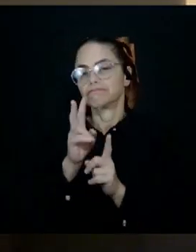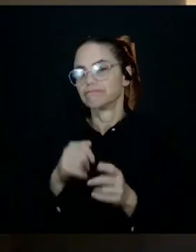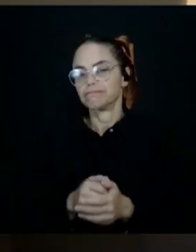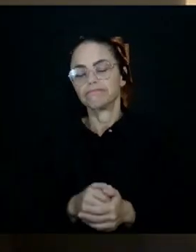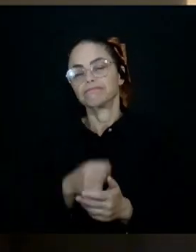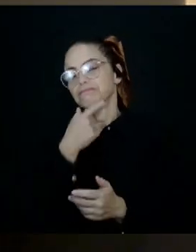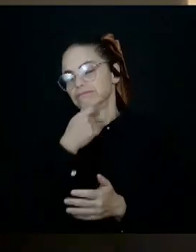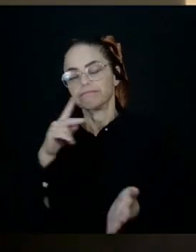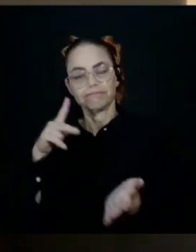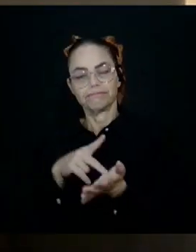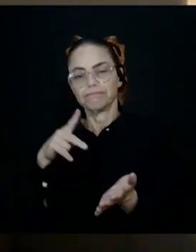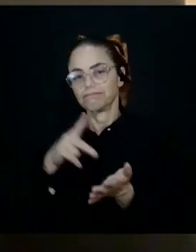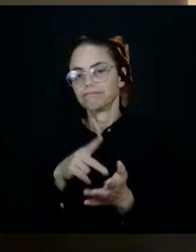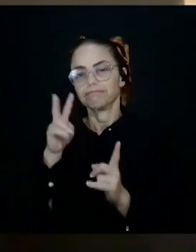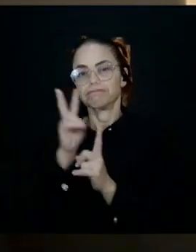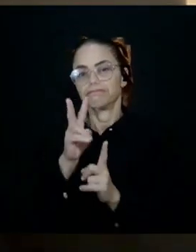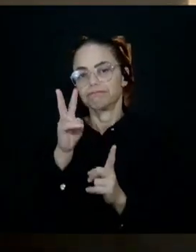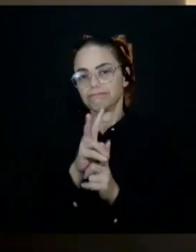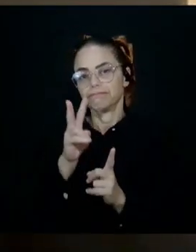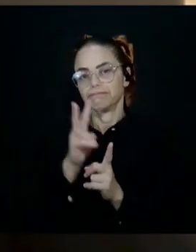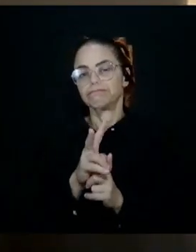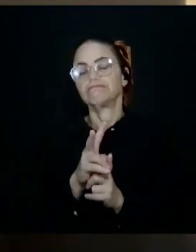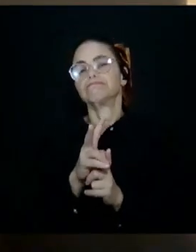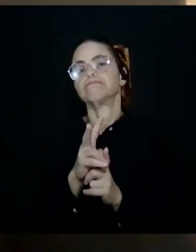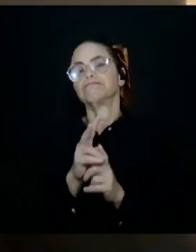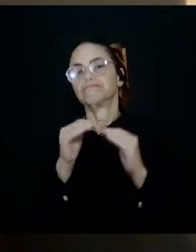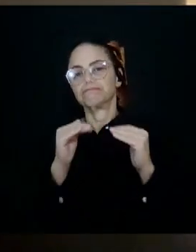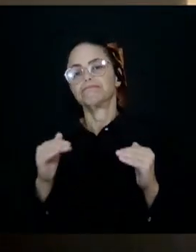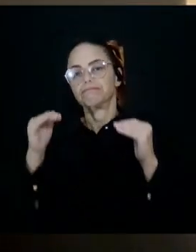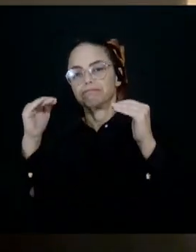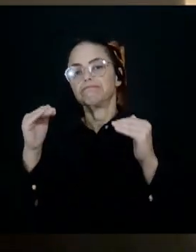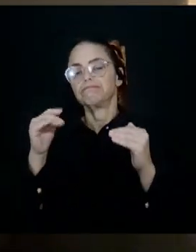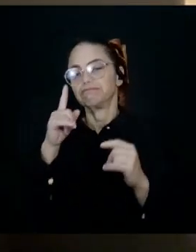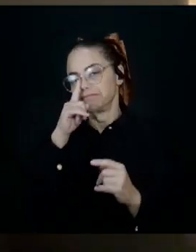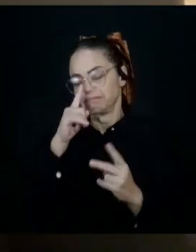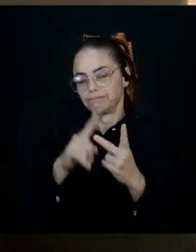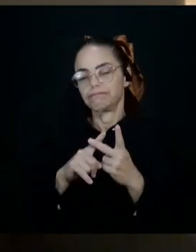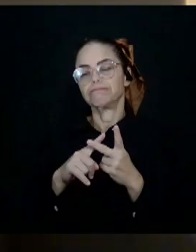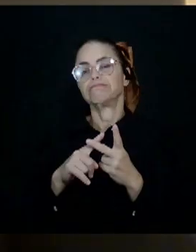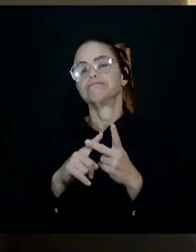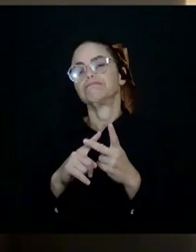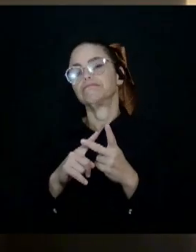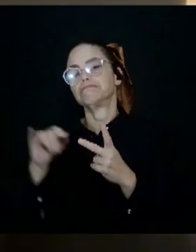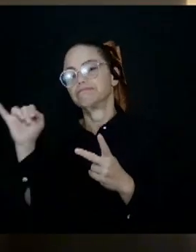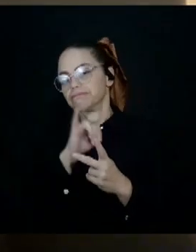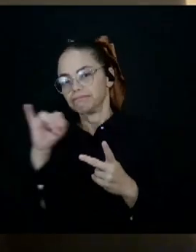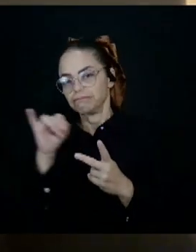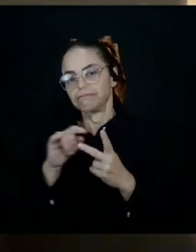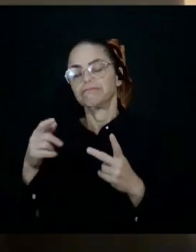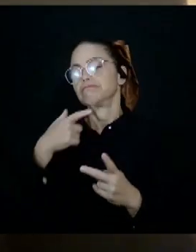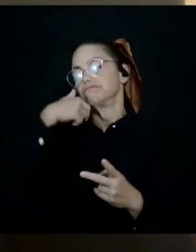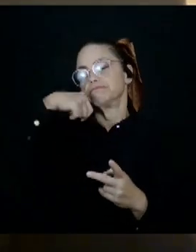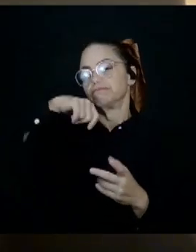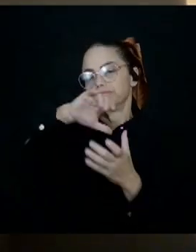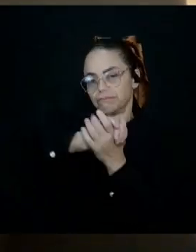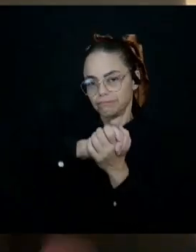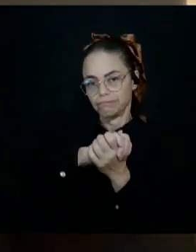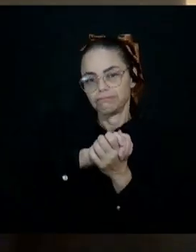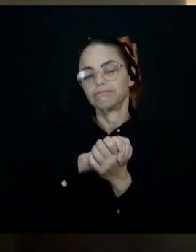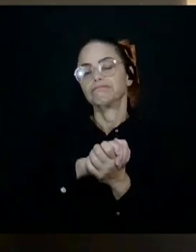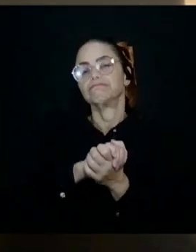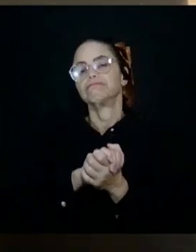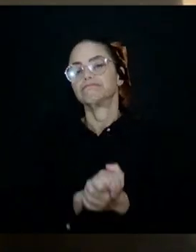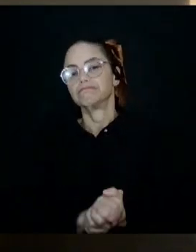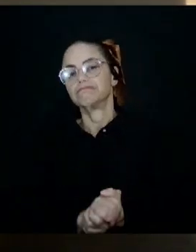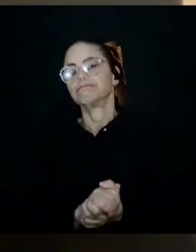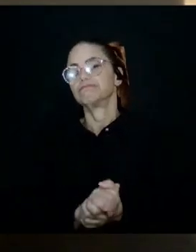vai proteger a posição da mulher, seja como mãe, seja como irmã, seja como esposa, seja como profissional, seja ela